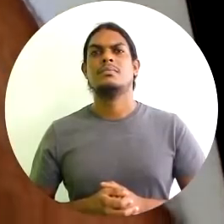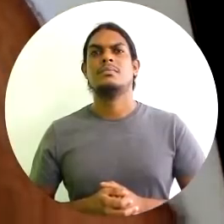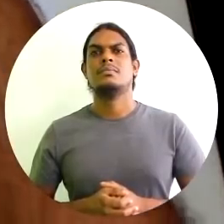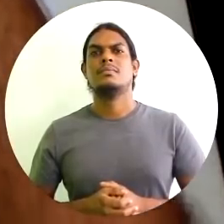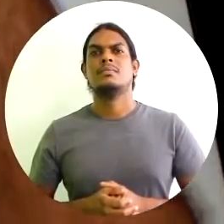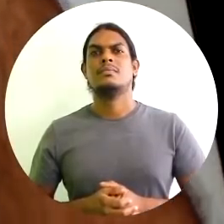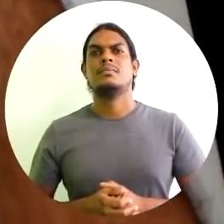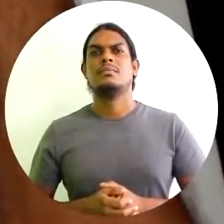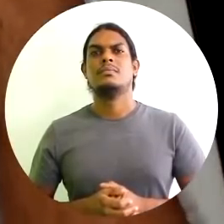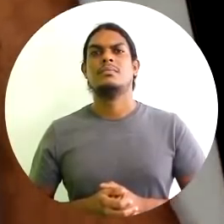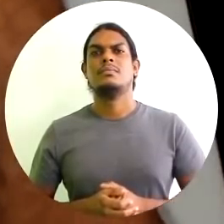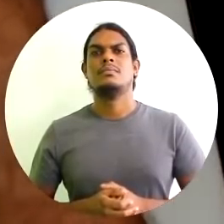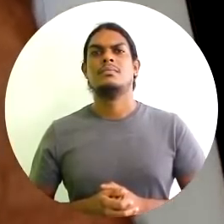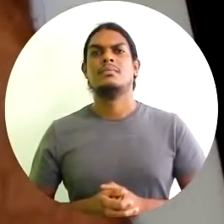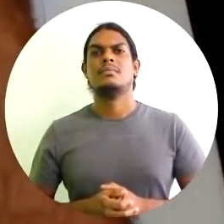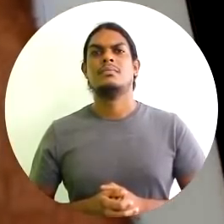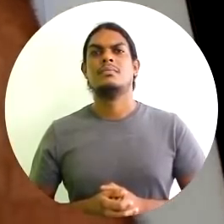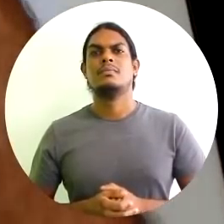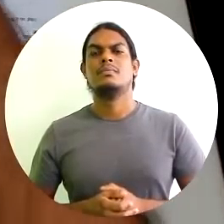passa pelo 60.